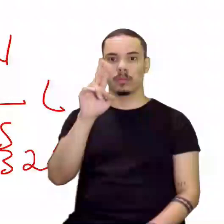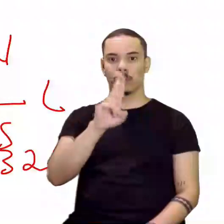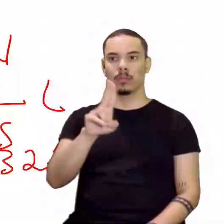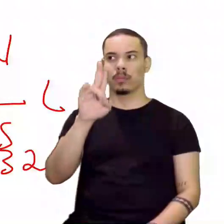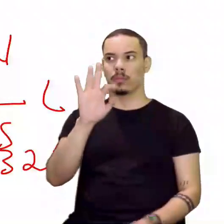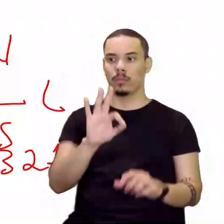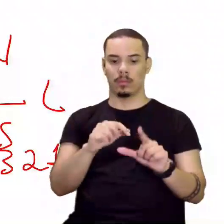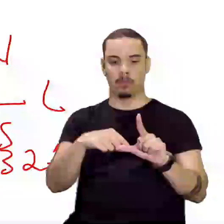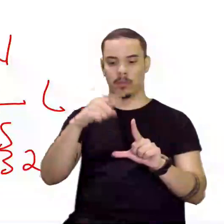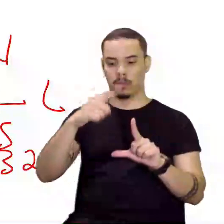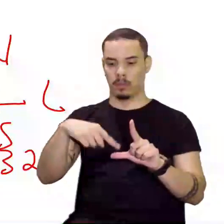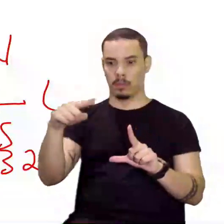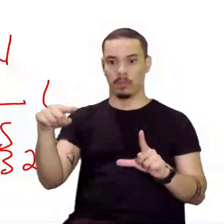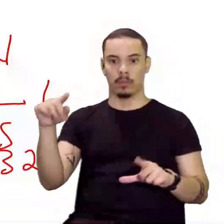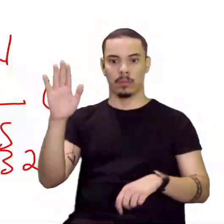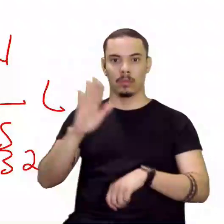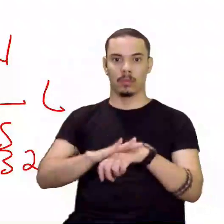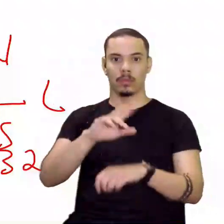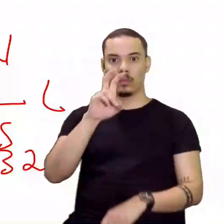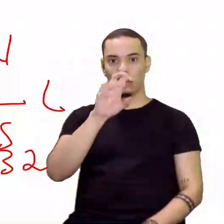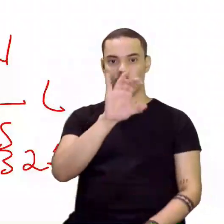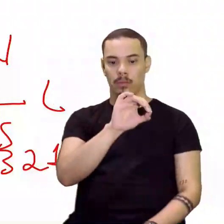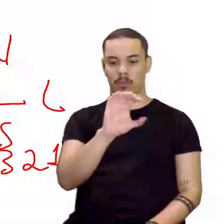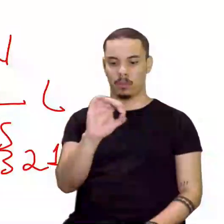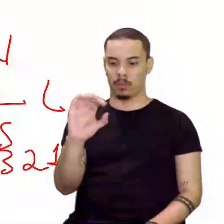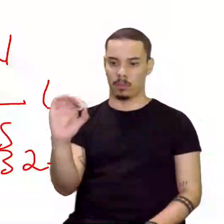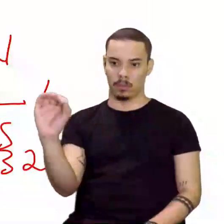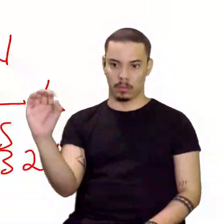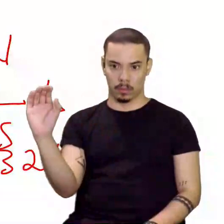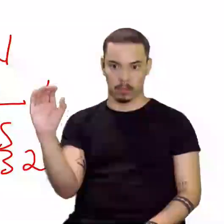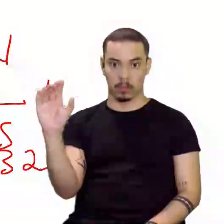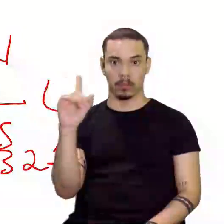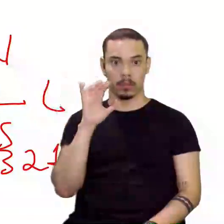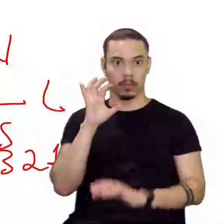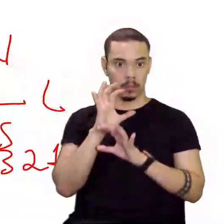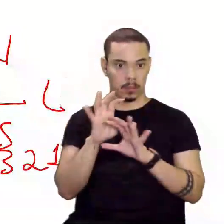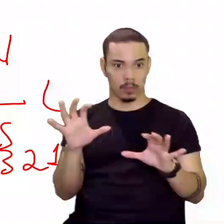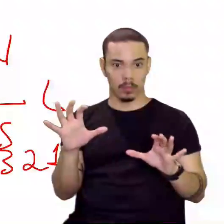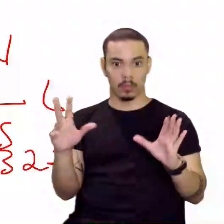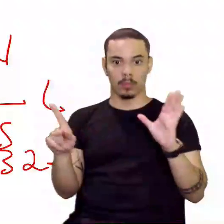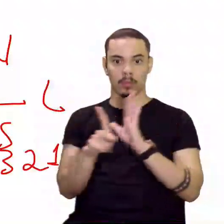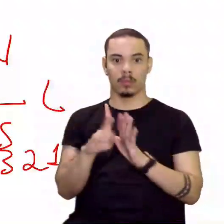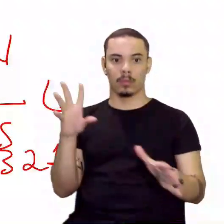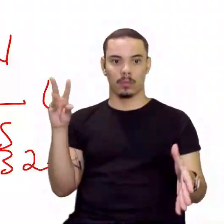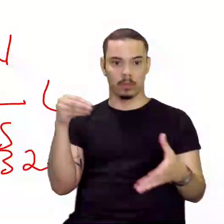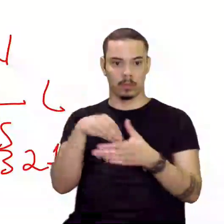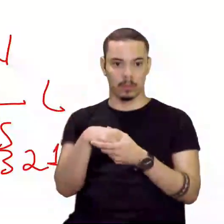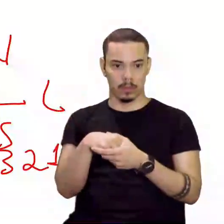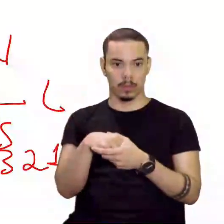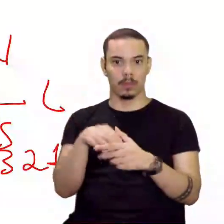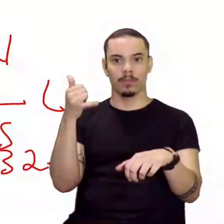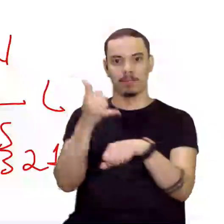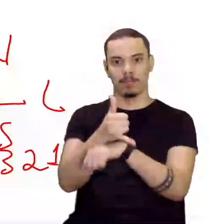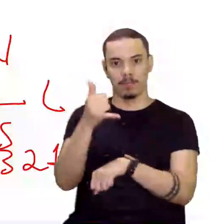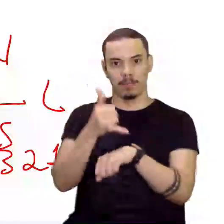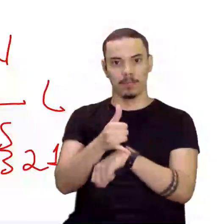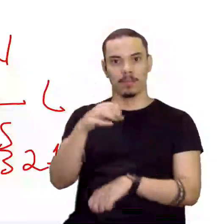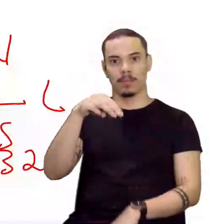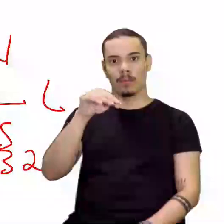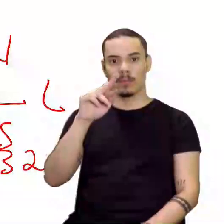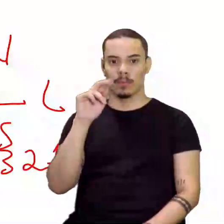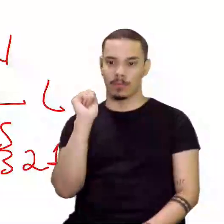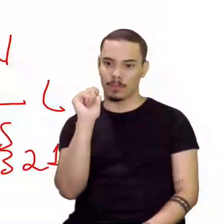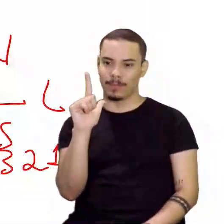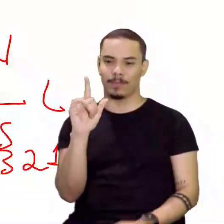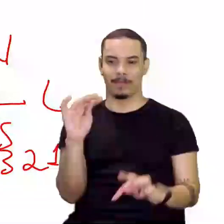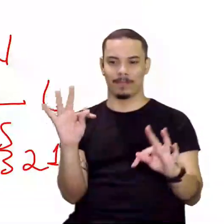gráfico, seria aumentar mais 5 zeros. Aqui você tem minerais metálicos.